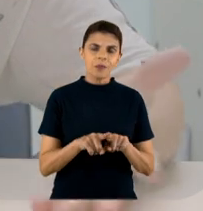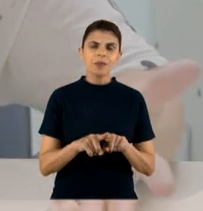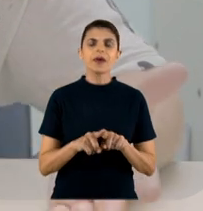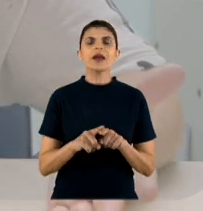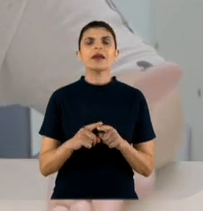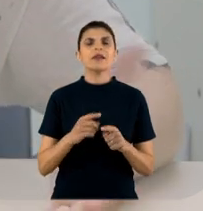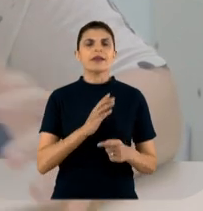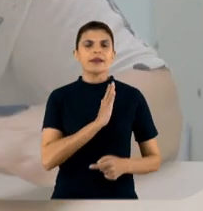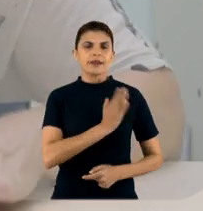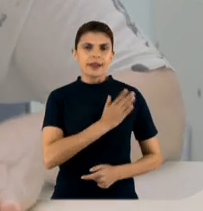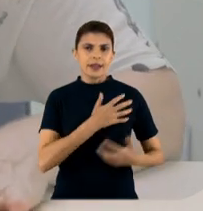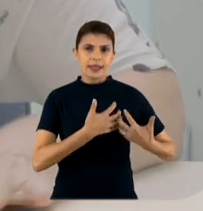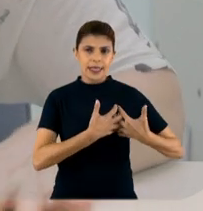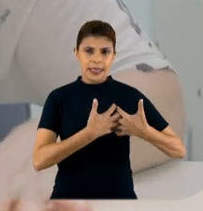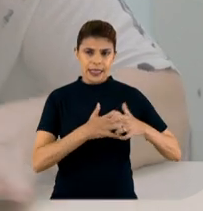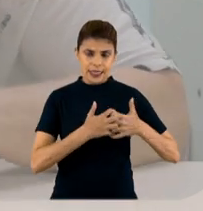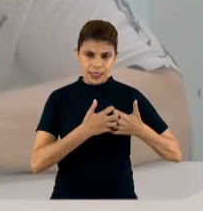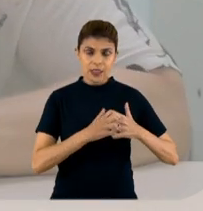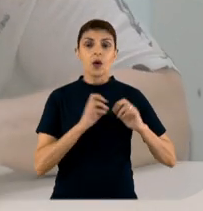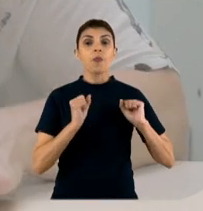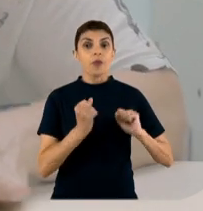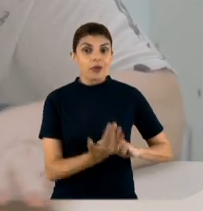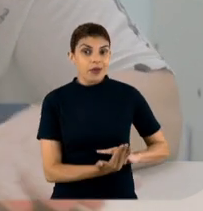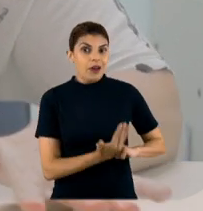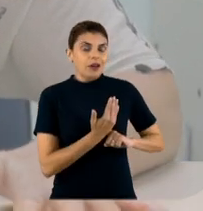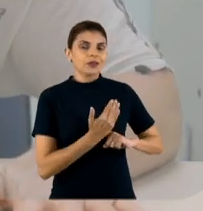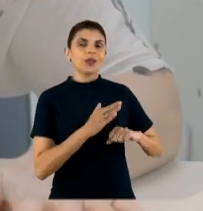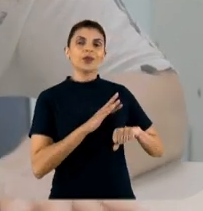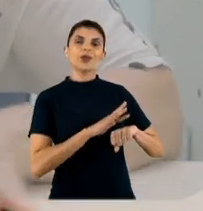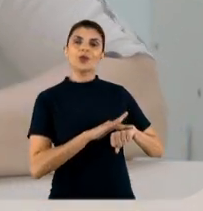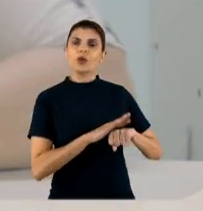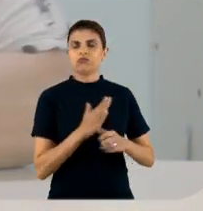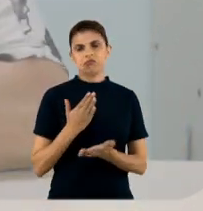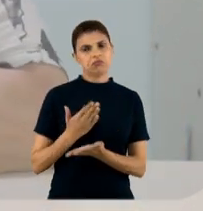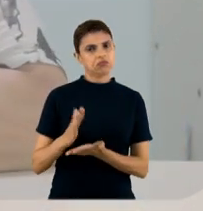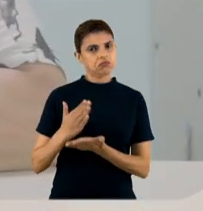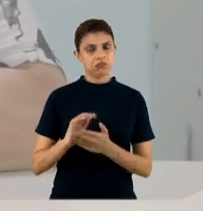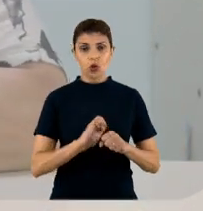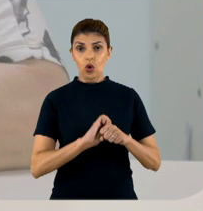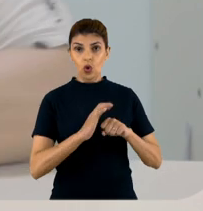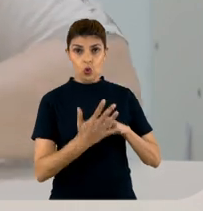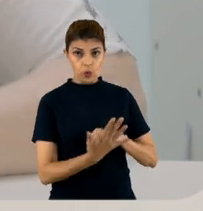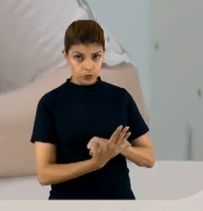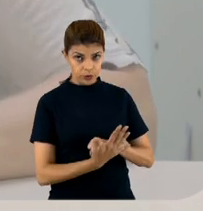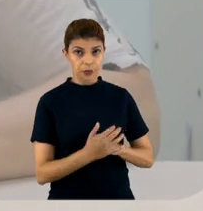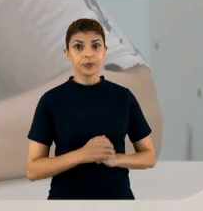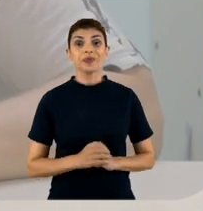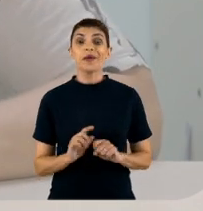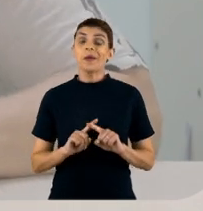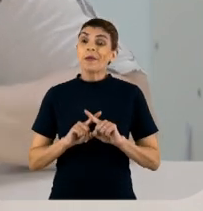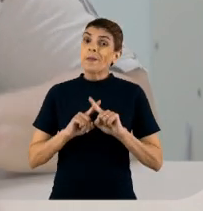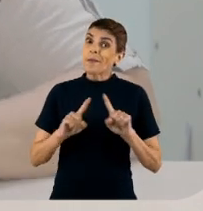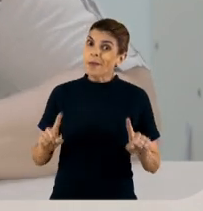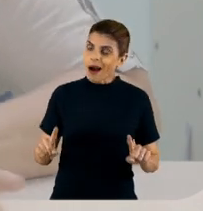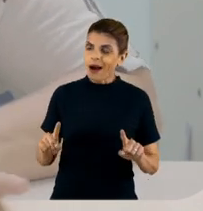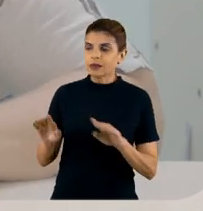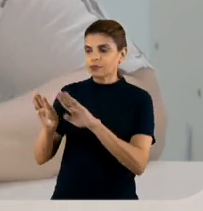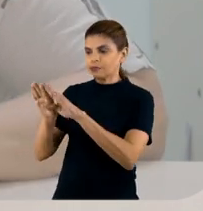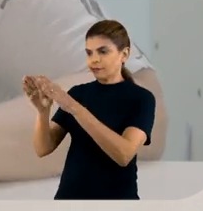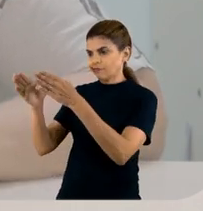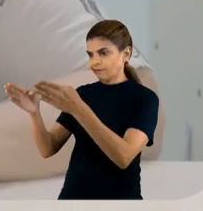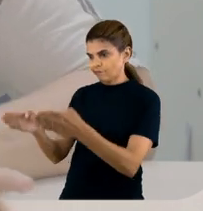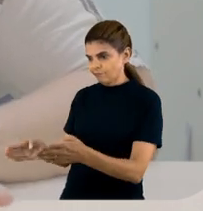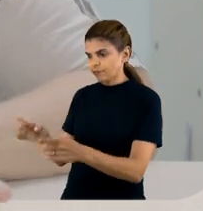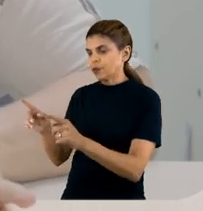Essência cardíaca em que a ventilação não invasiva pode ajudar nessas doenças Independentes do covid porém o uso de